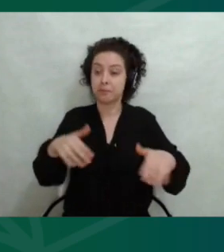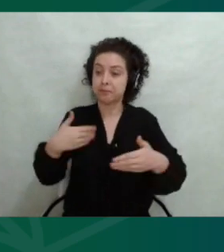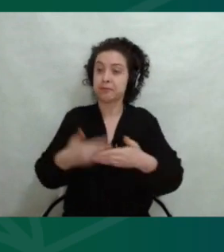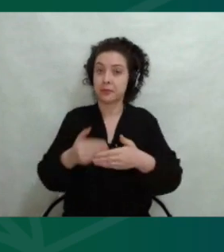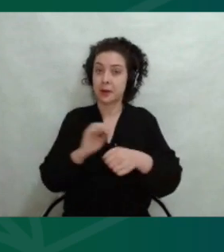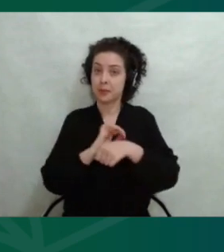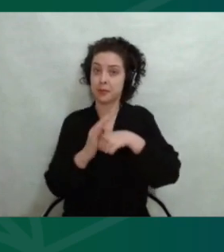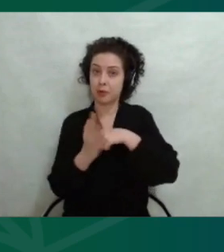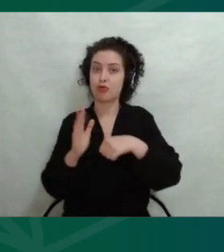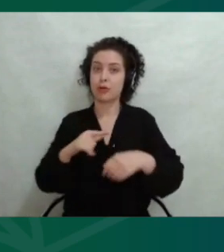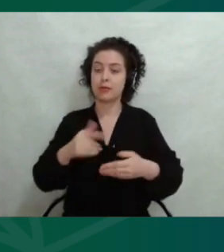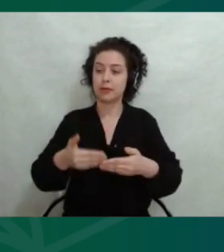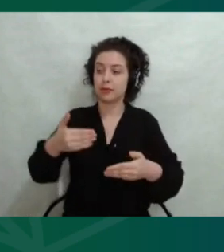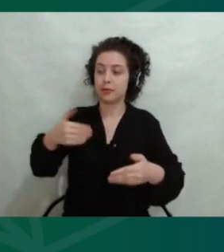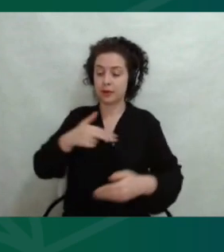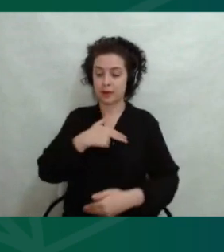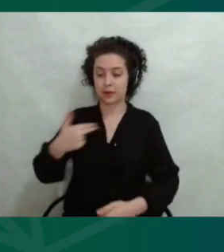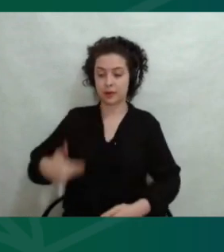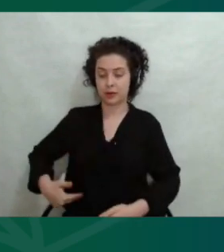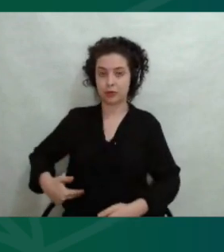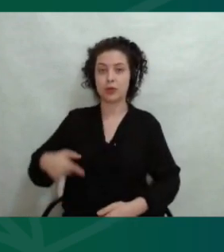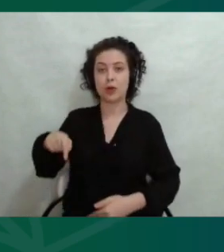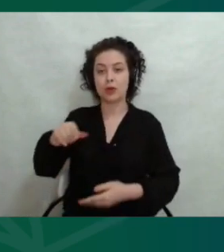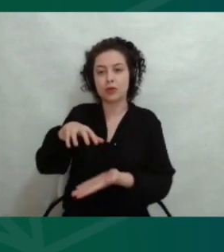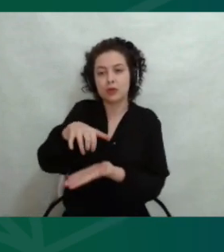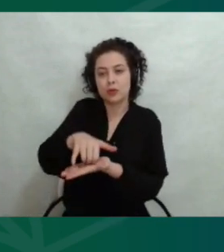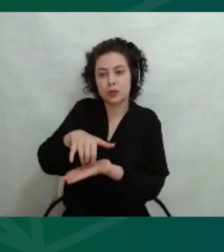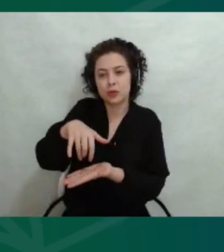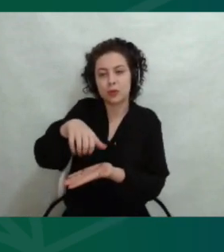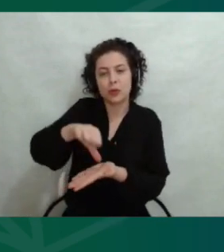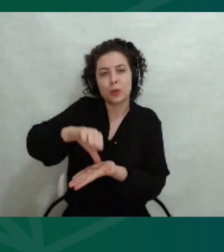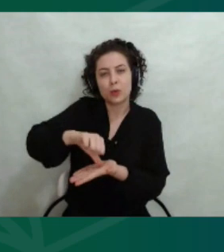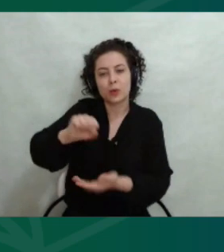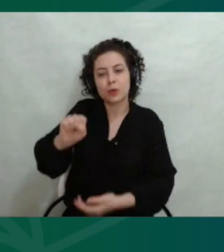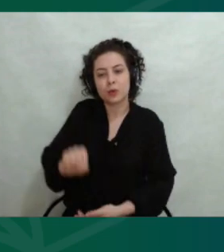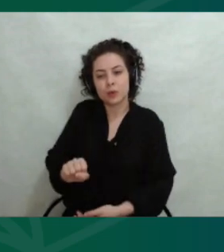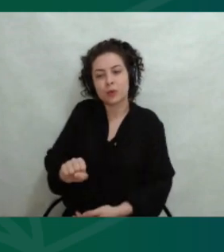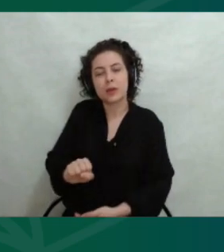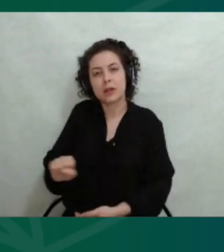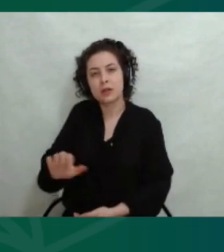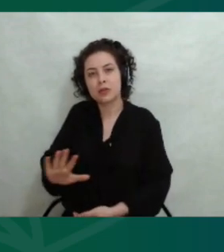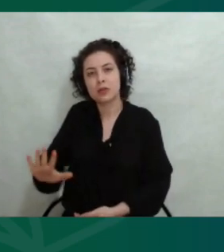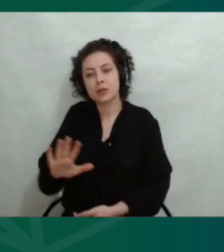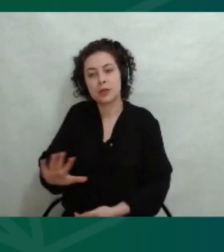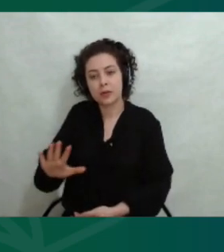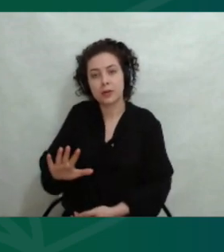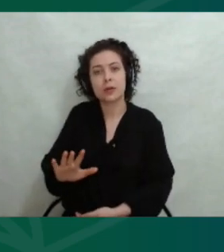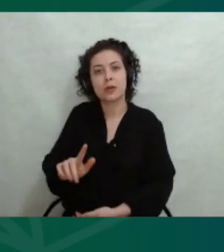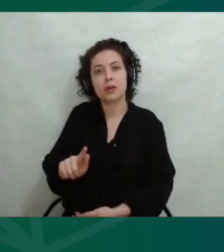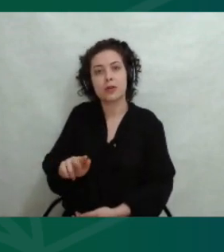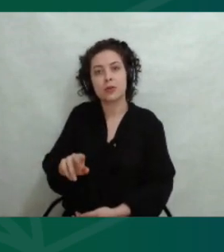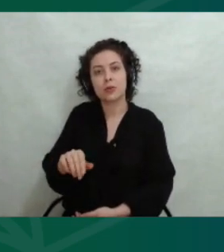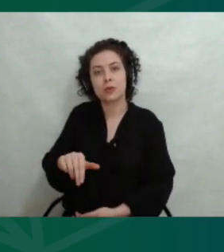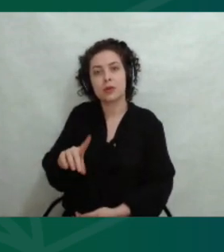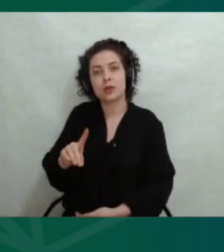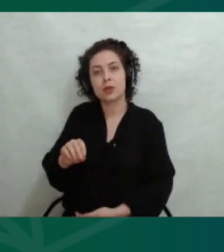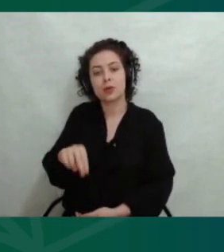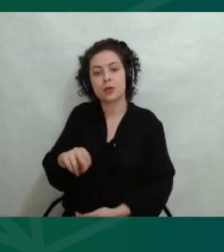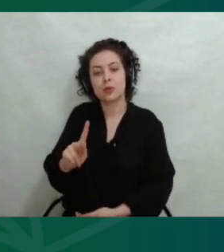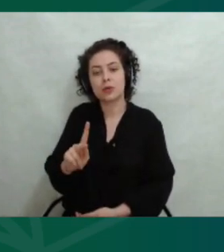que foi na China, numa província bem aqui no sudeste da China, chamada Guangdong, aonde levou cerca